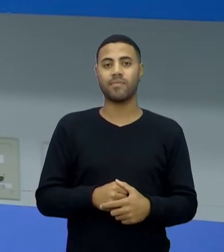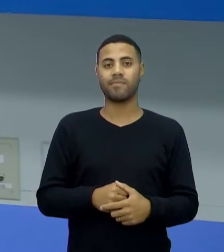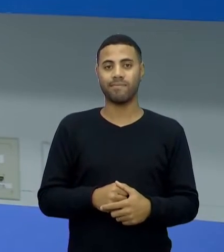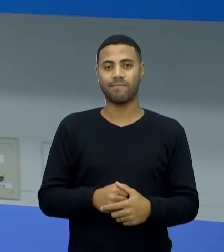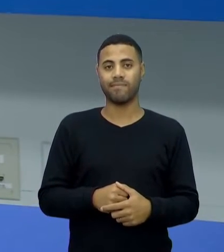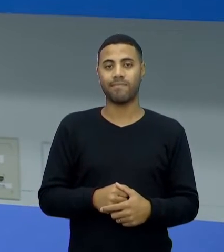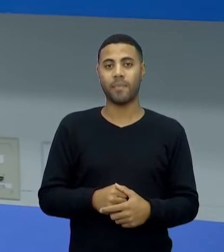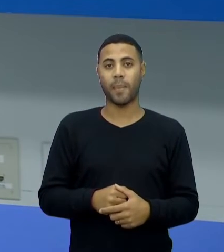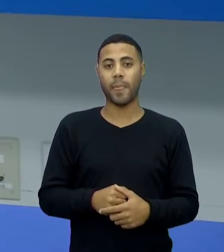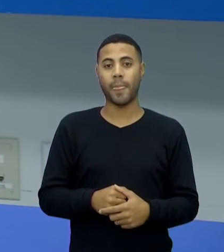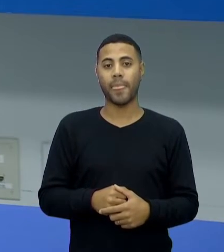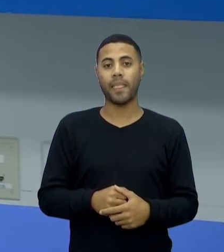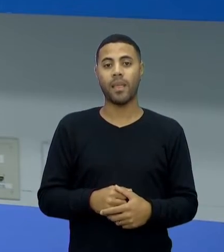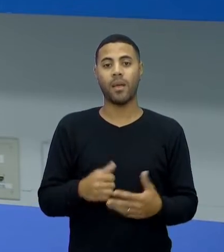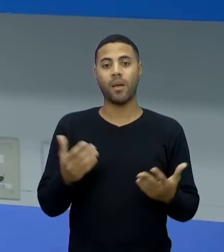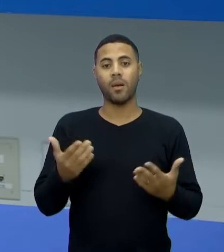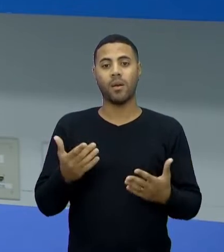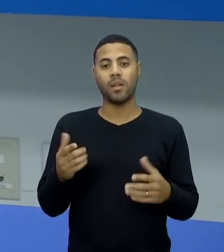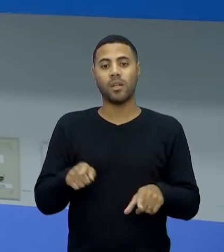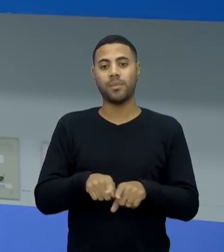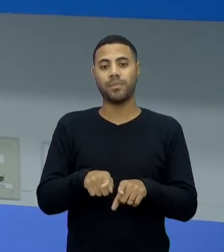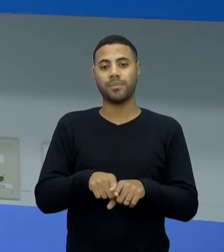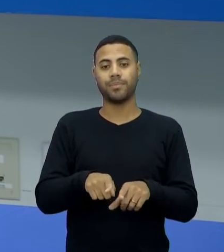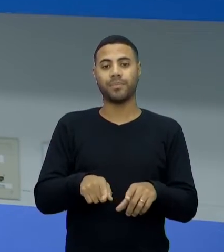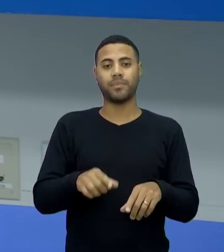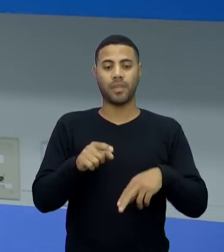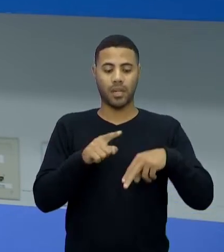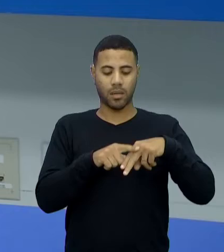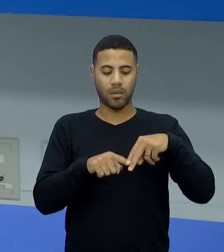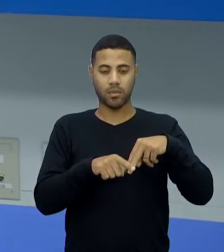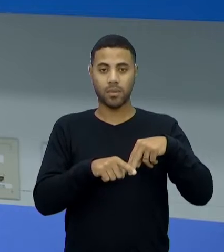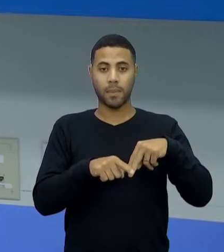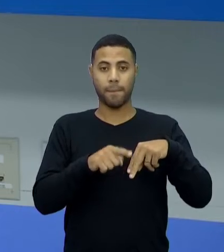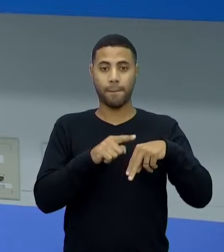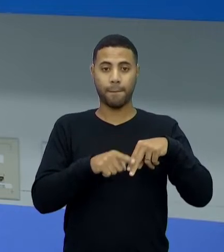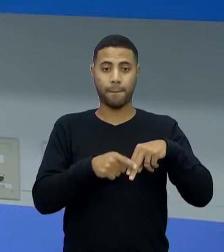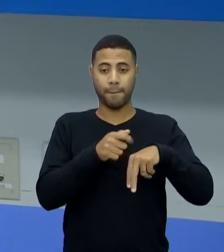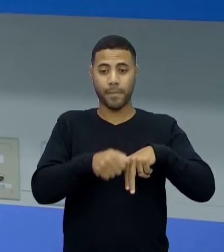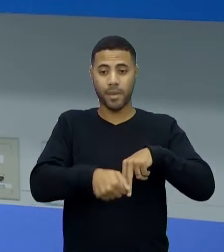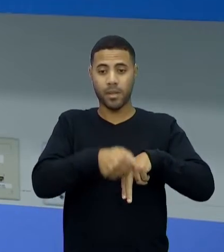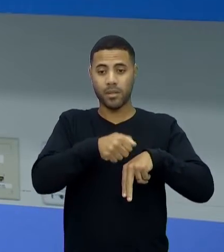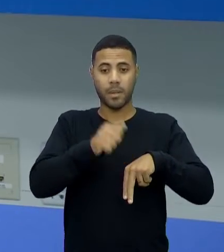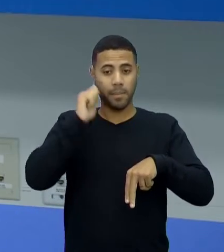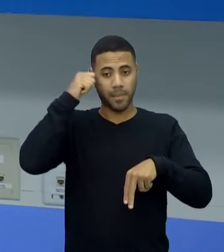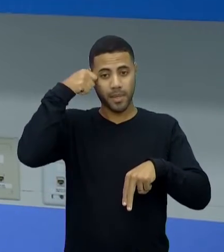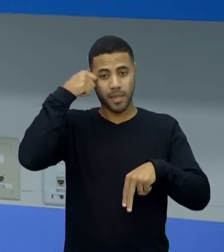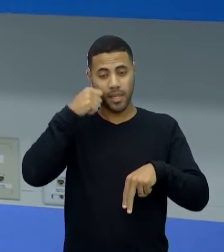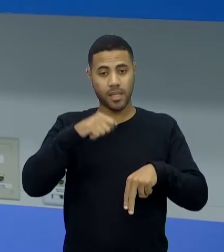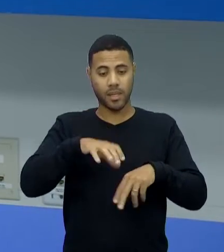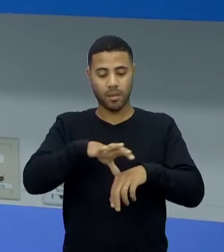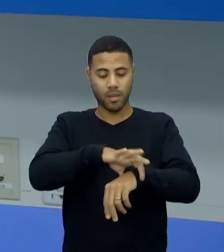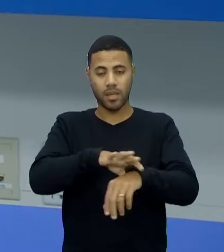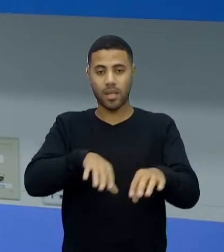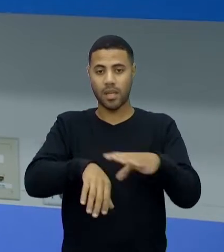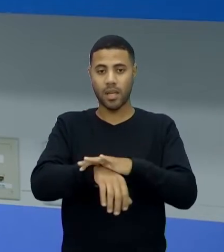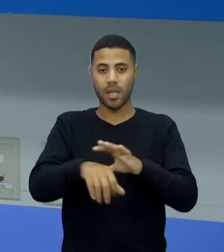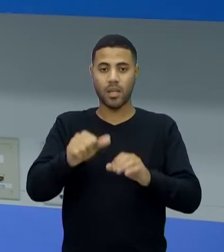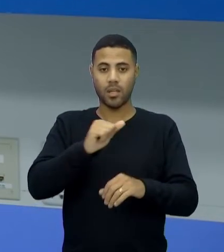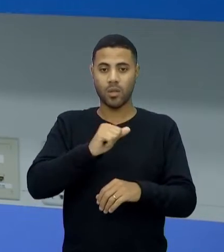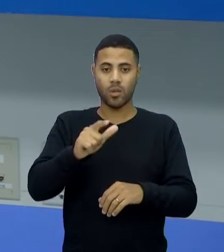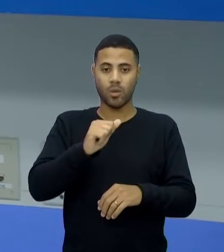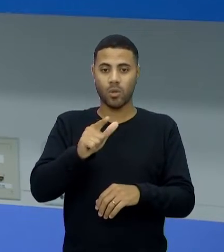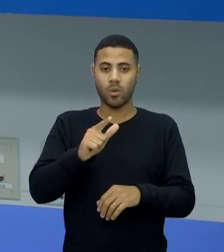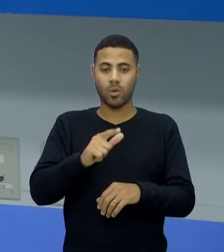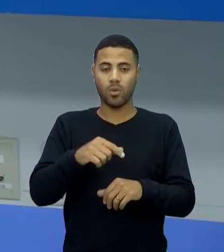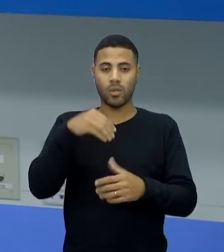ruivos Hoje eu tô vestindo uma calça preta uma blusa azul marinho e um uma blusa